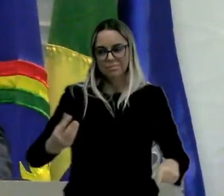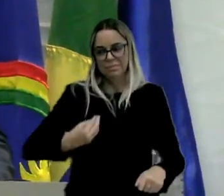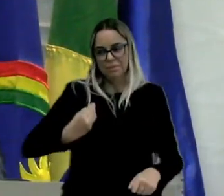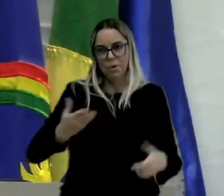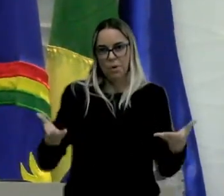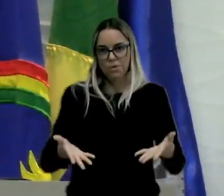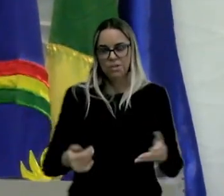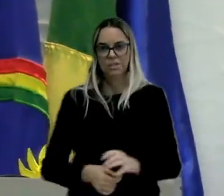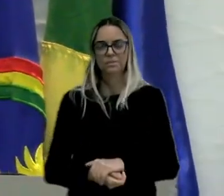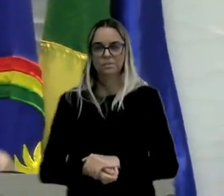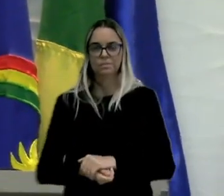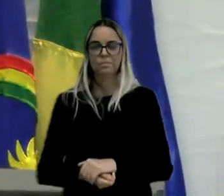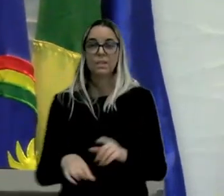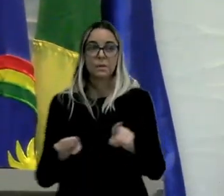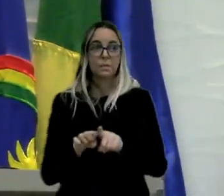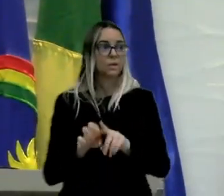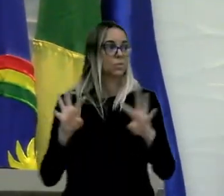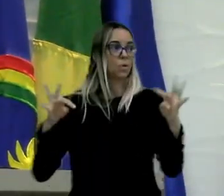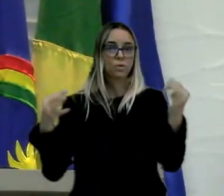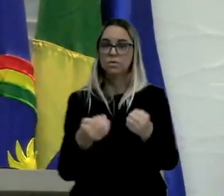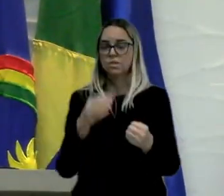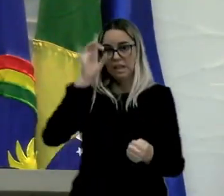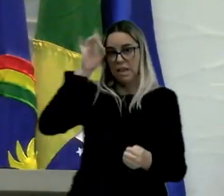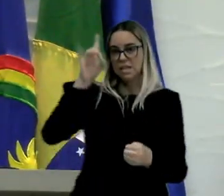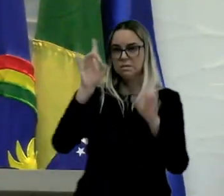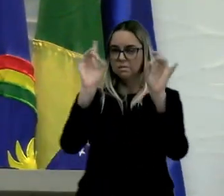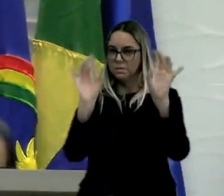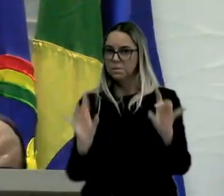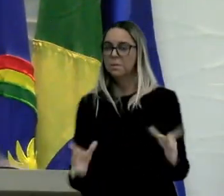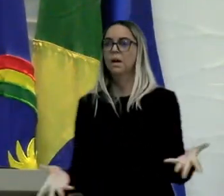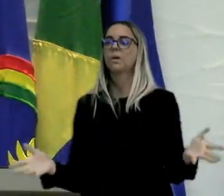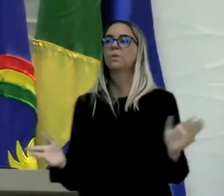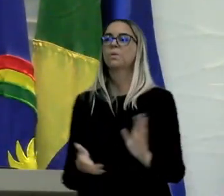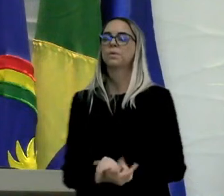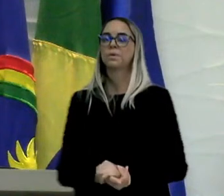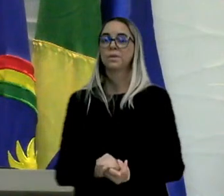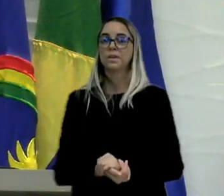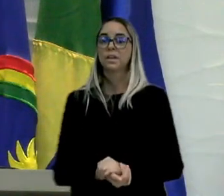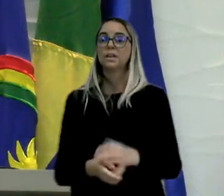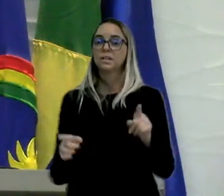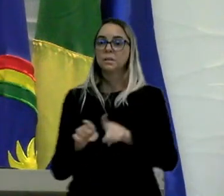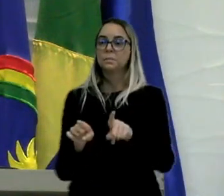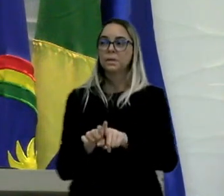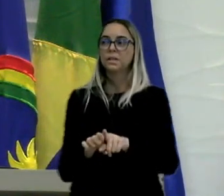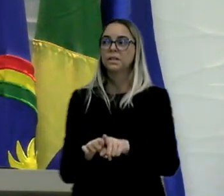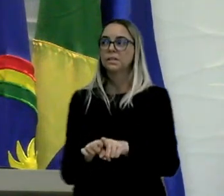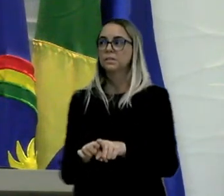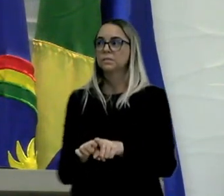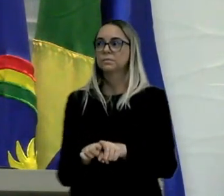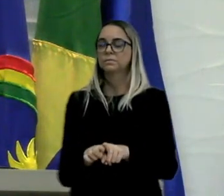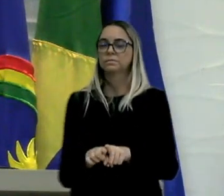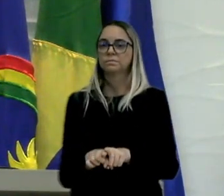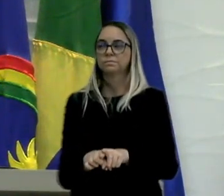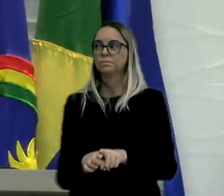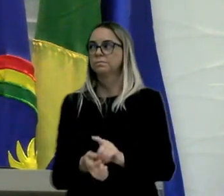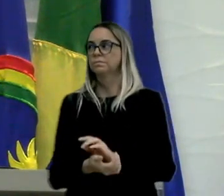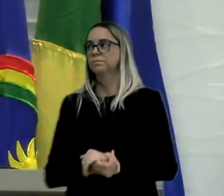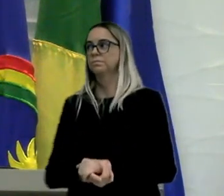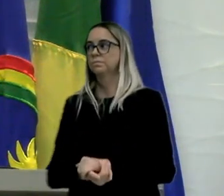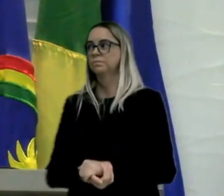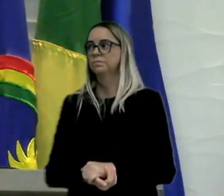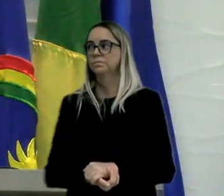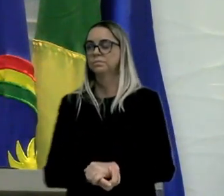eh saudar a todos nesse dia também quero estender todos os eh